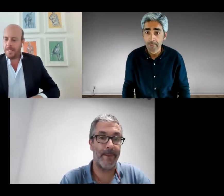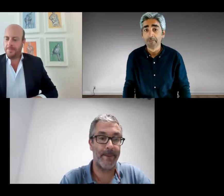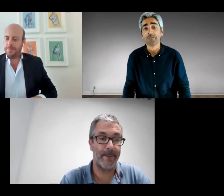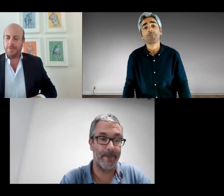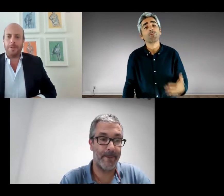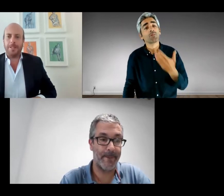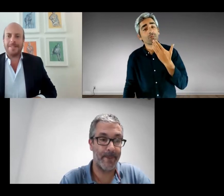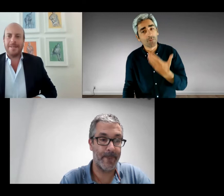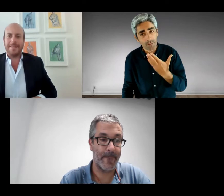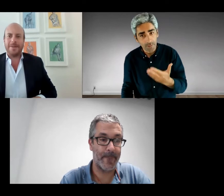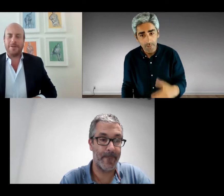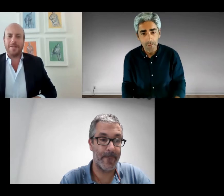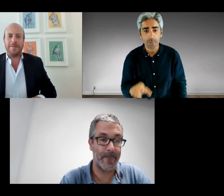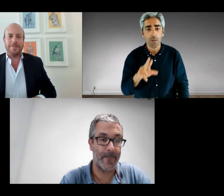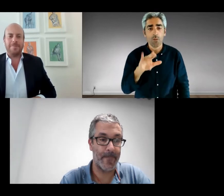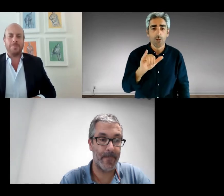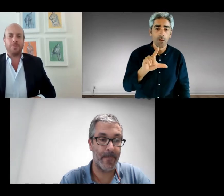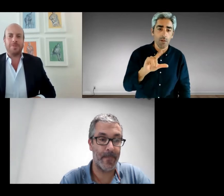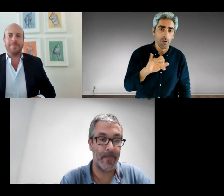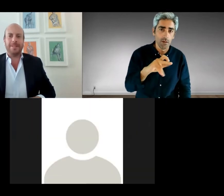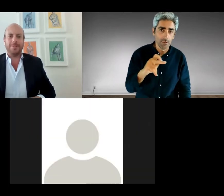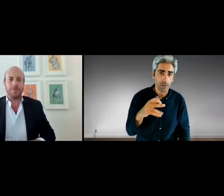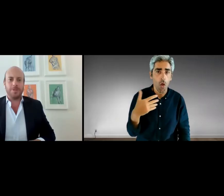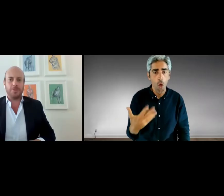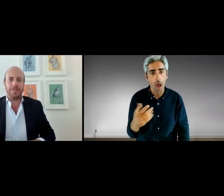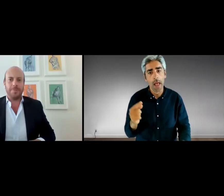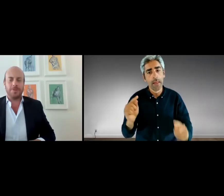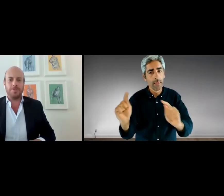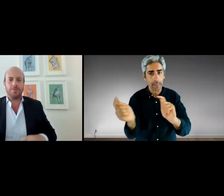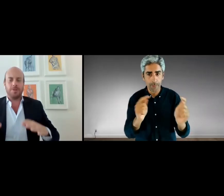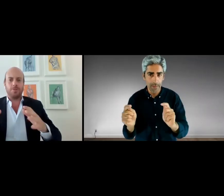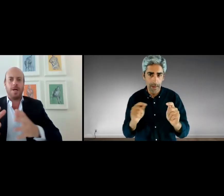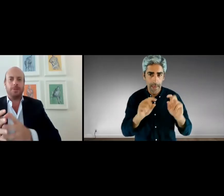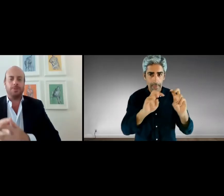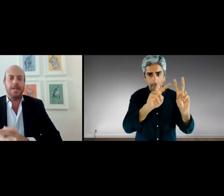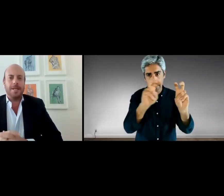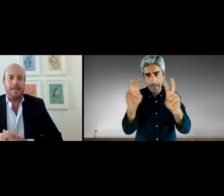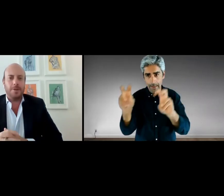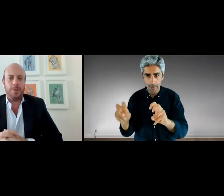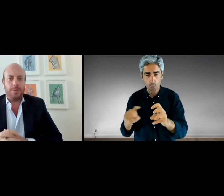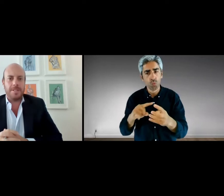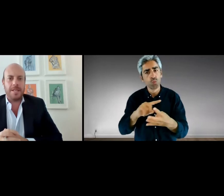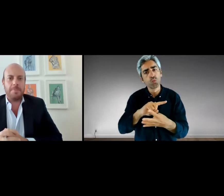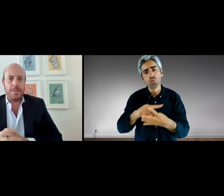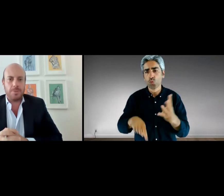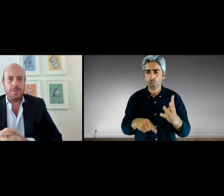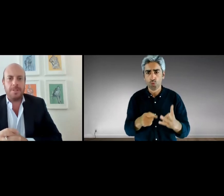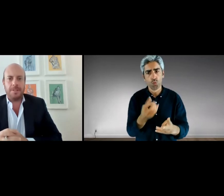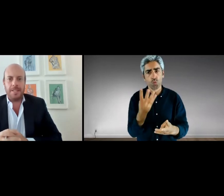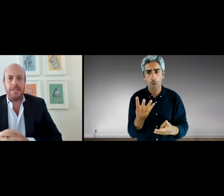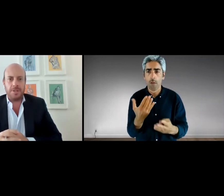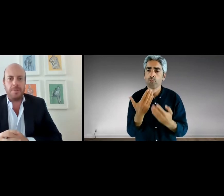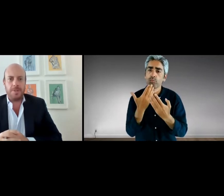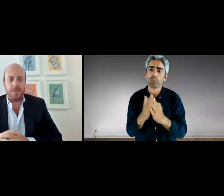Muito obrigado, Rui Lança. E agora, então, vamos debater todos estes temas com os nossos 4 oradores, a quem peço